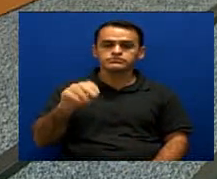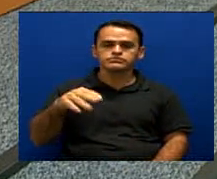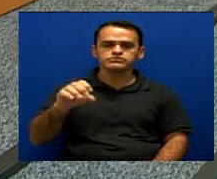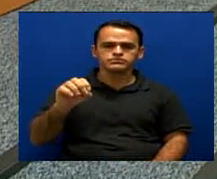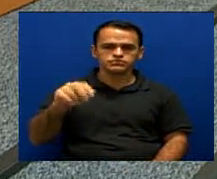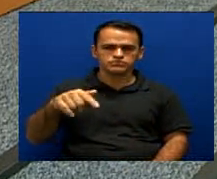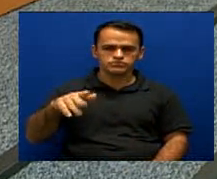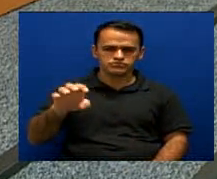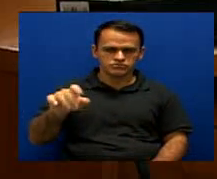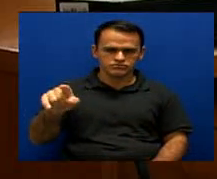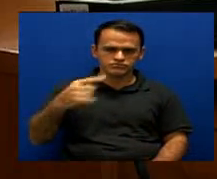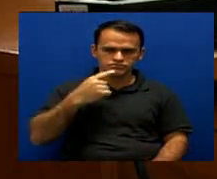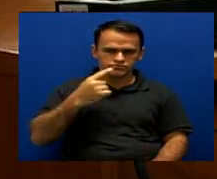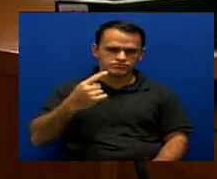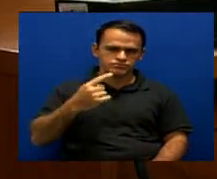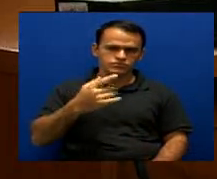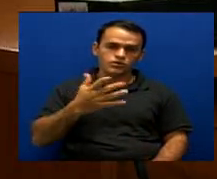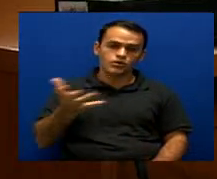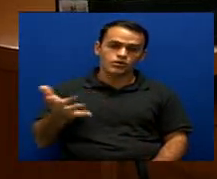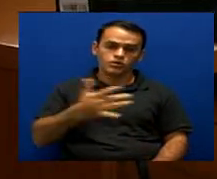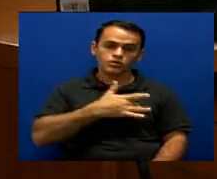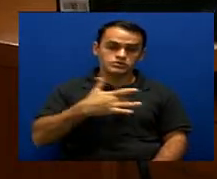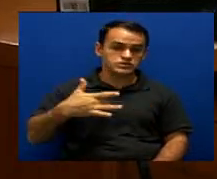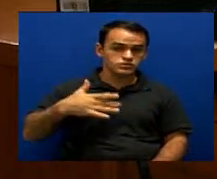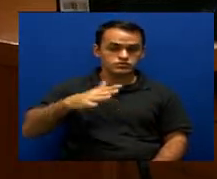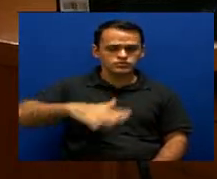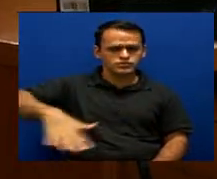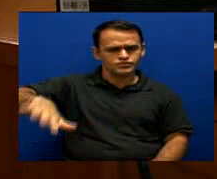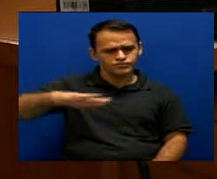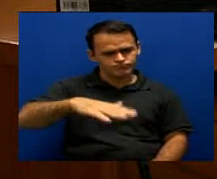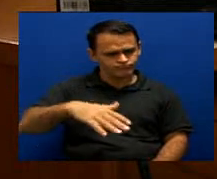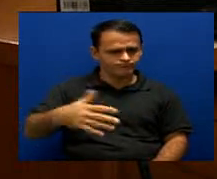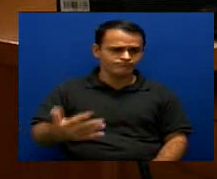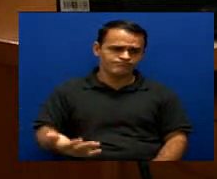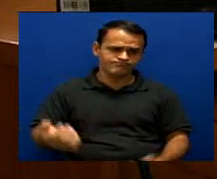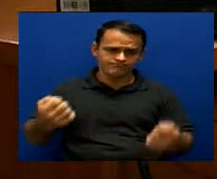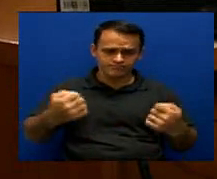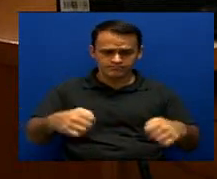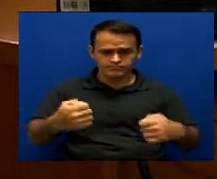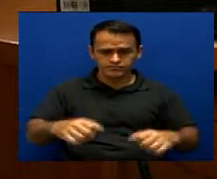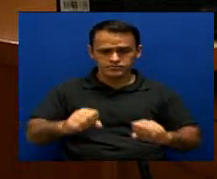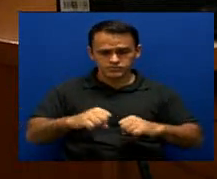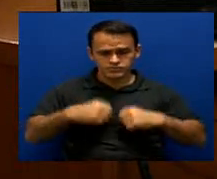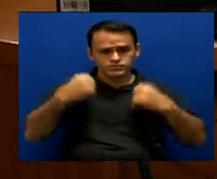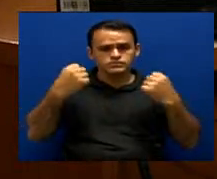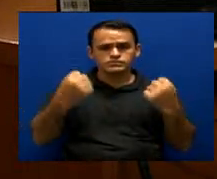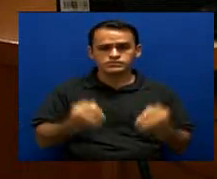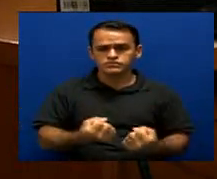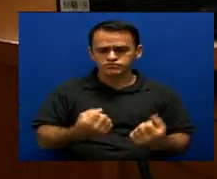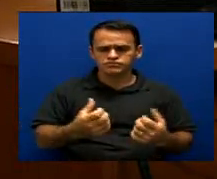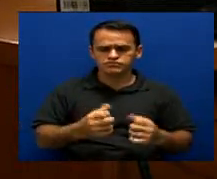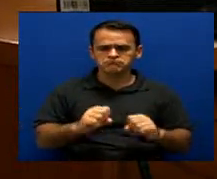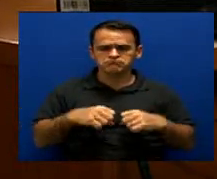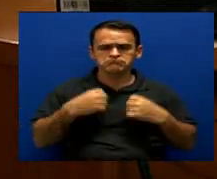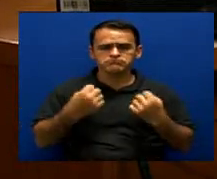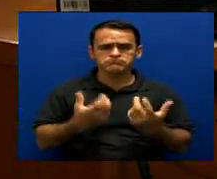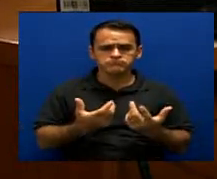público de fato em luta e esta luta o